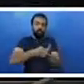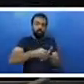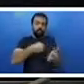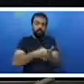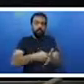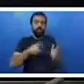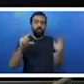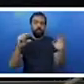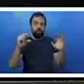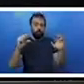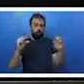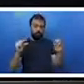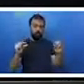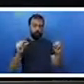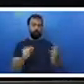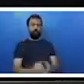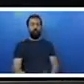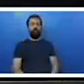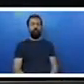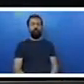se ele caísse de pé, por exemplo.